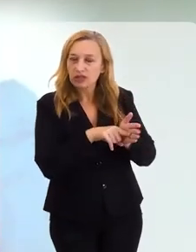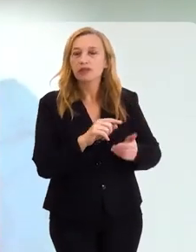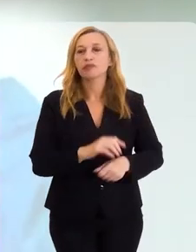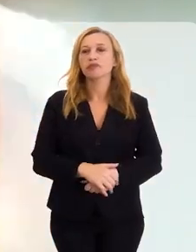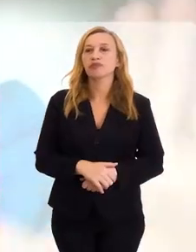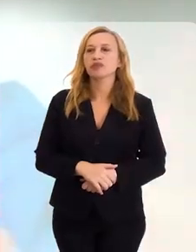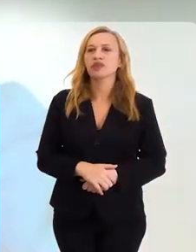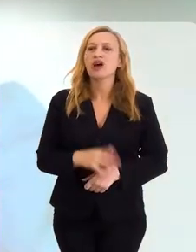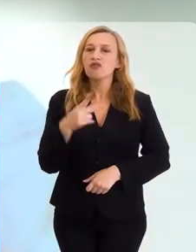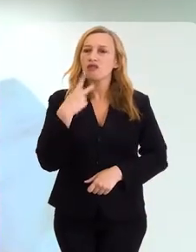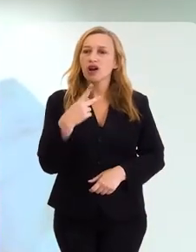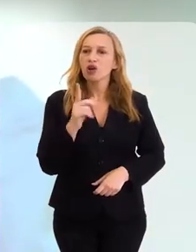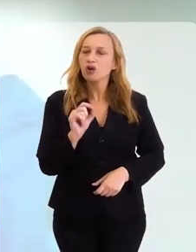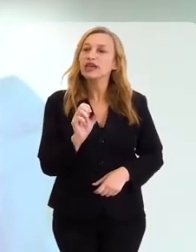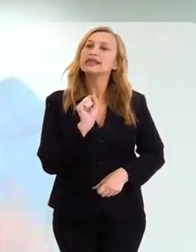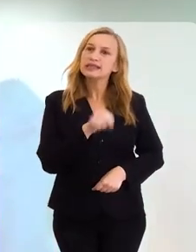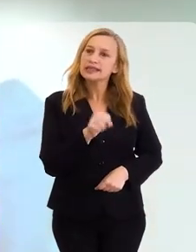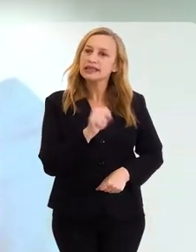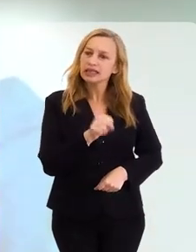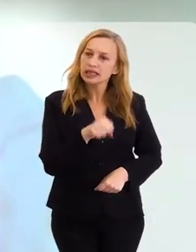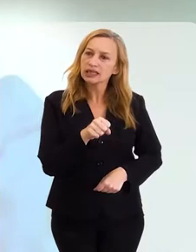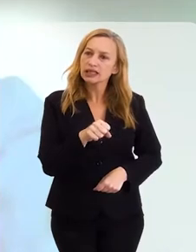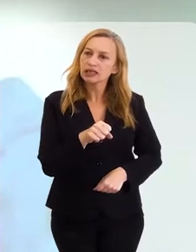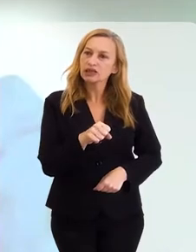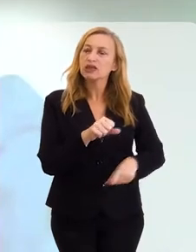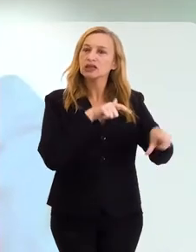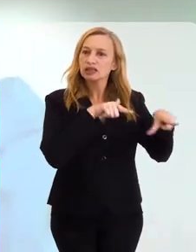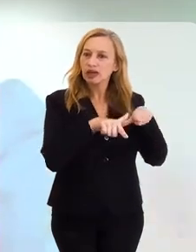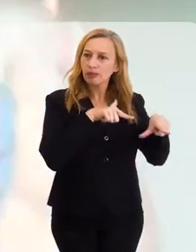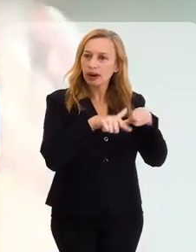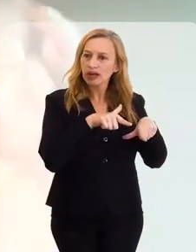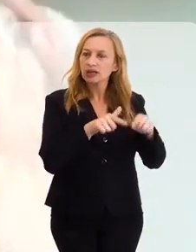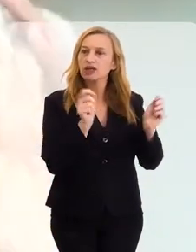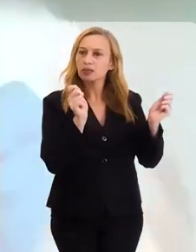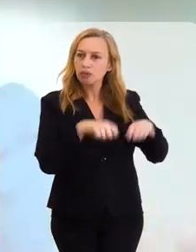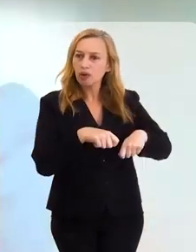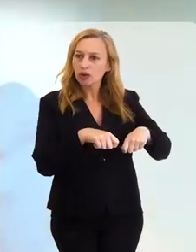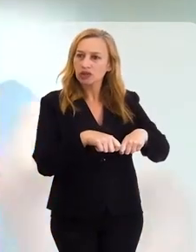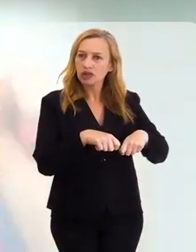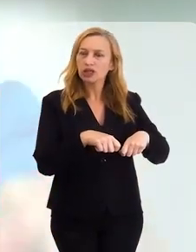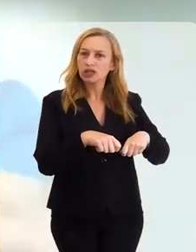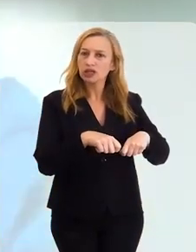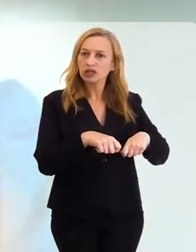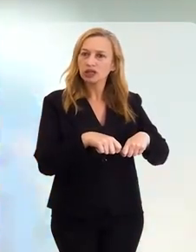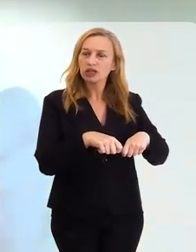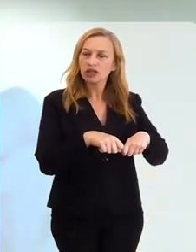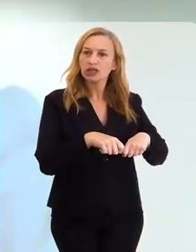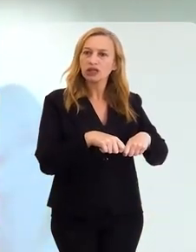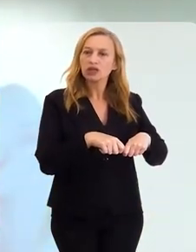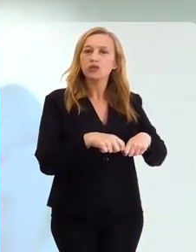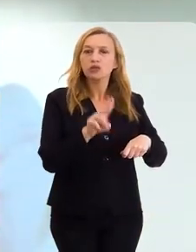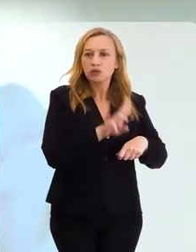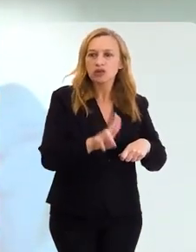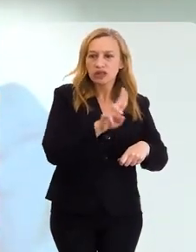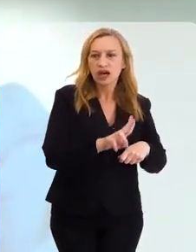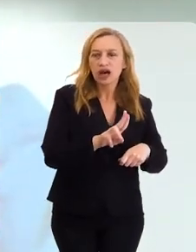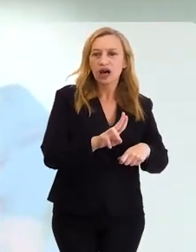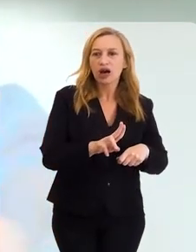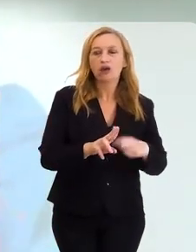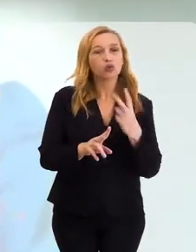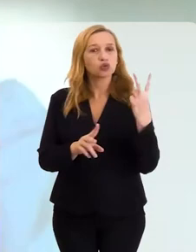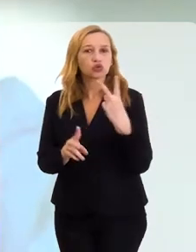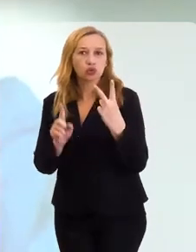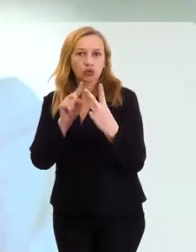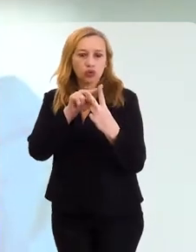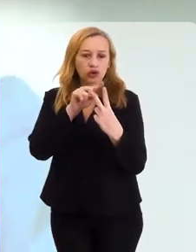nossas pesquisas, os 7 mil por lá, dizendo que sim, são trabalhos que podem ser migrados para o teletrabalho. Eles